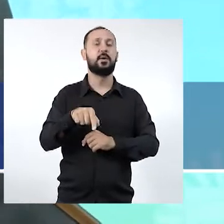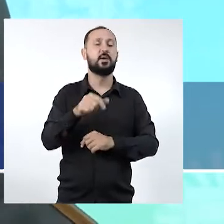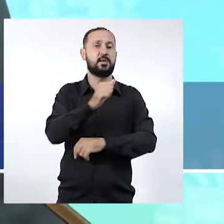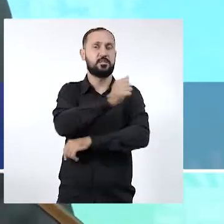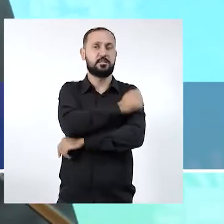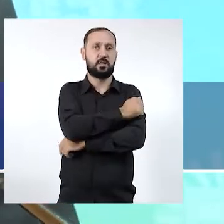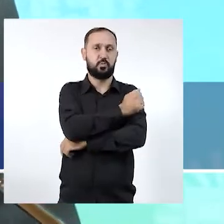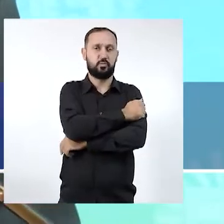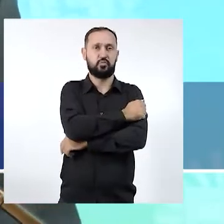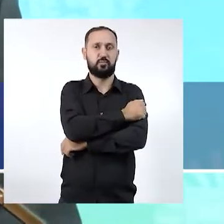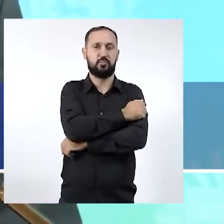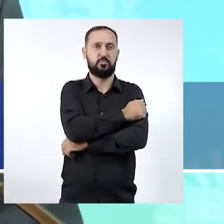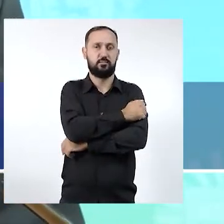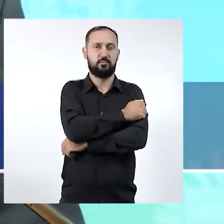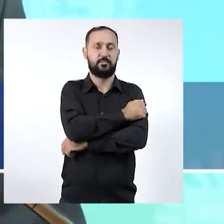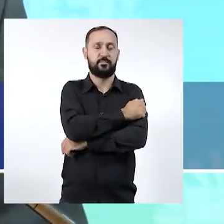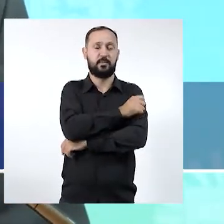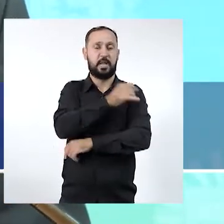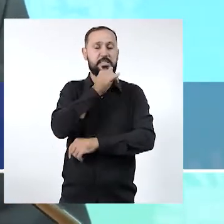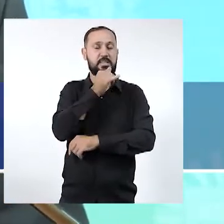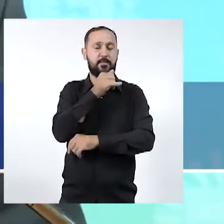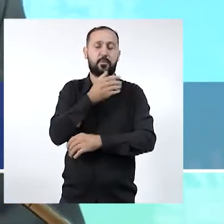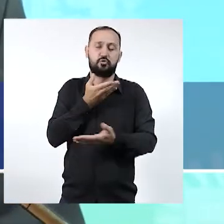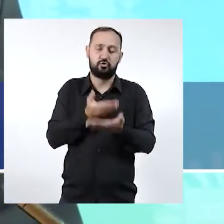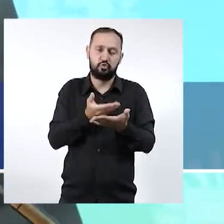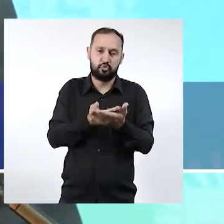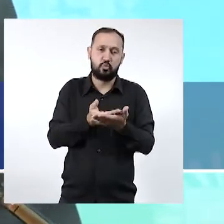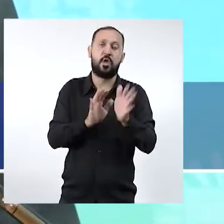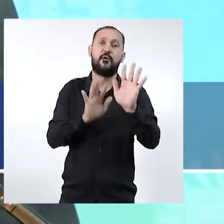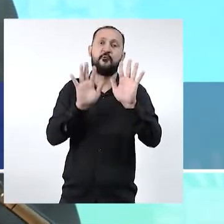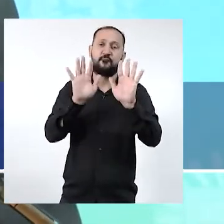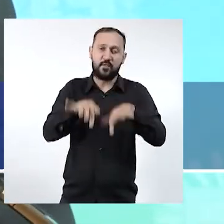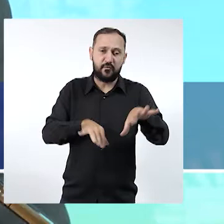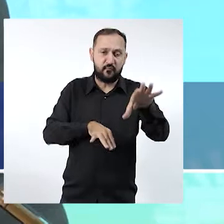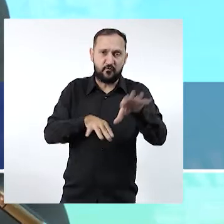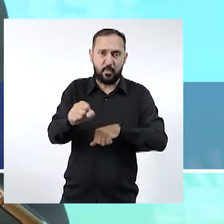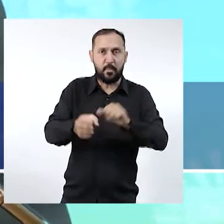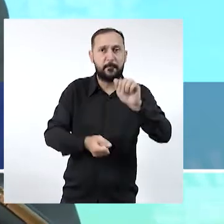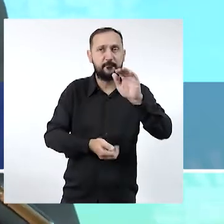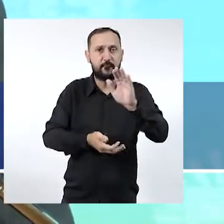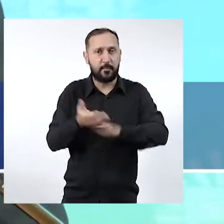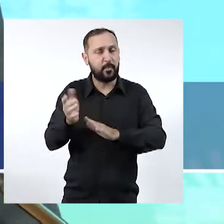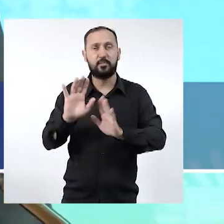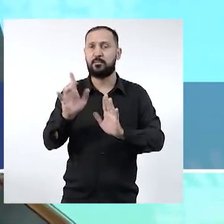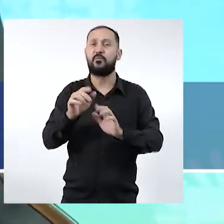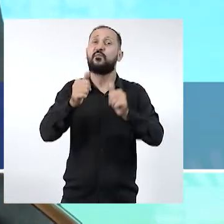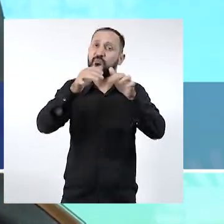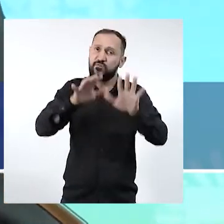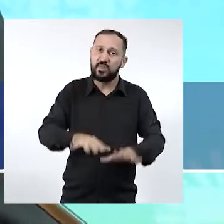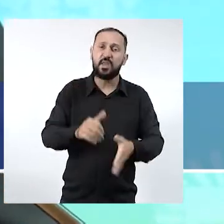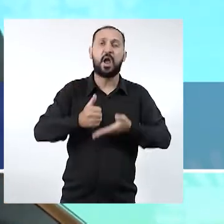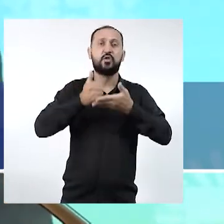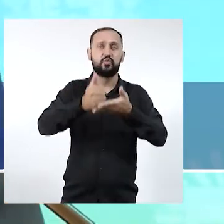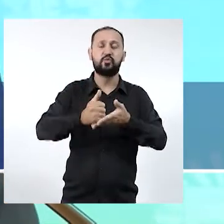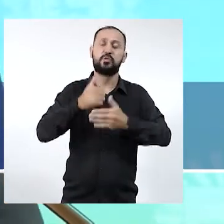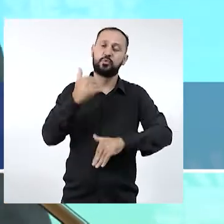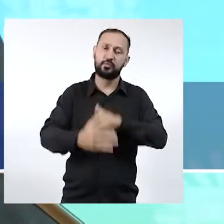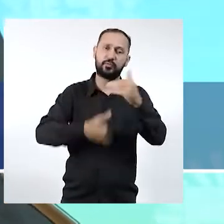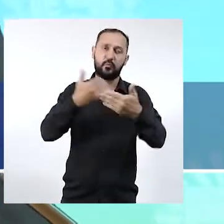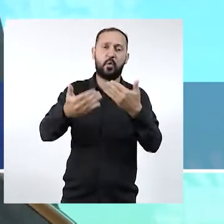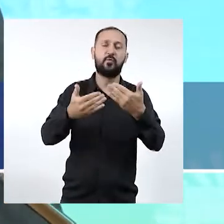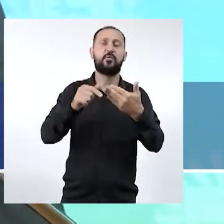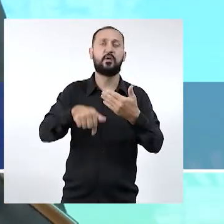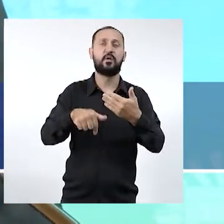uma cotização para que esses alunos, então, e os profissionais depois de formado permaneçam no Estado e possam contribuir aqui atuando